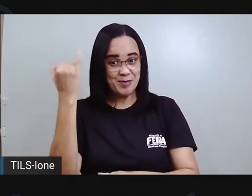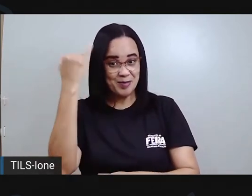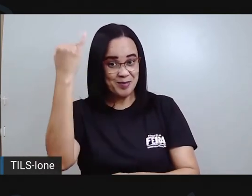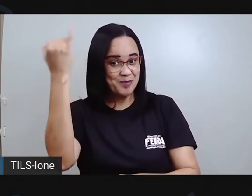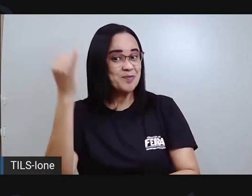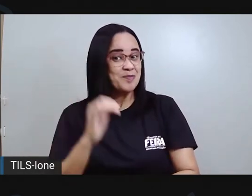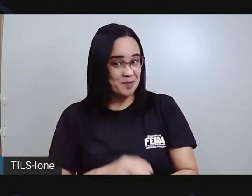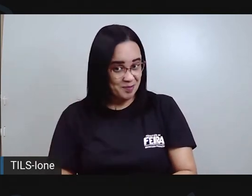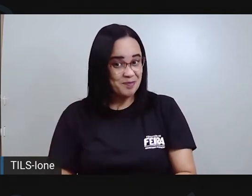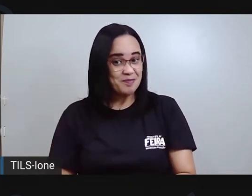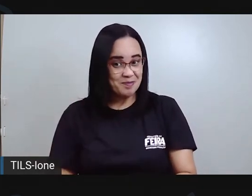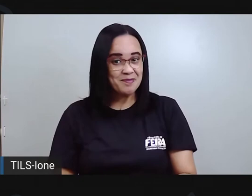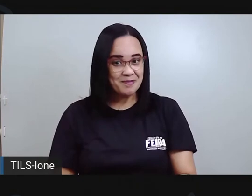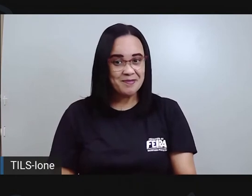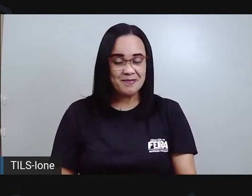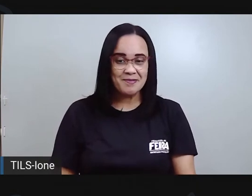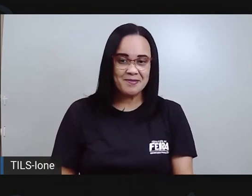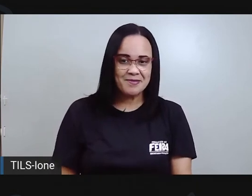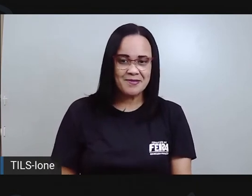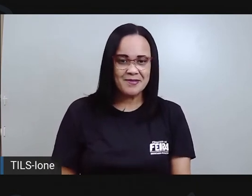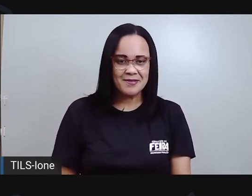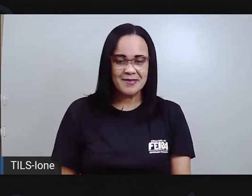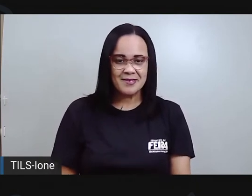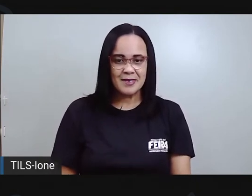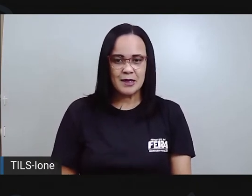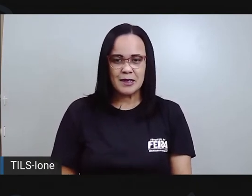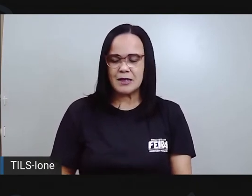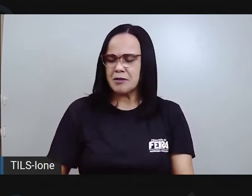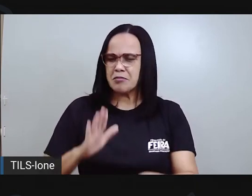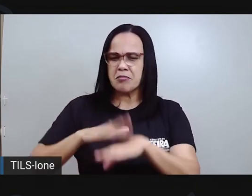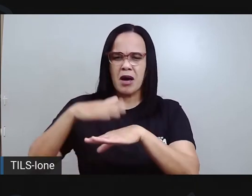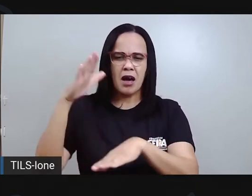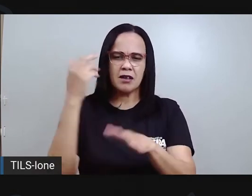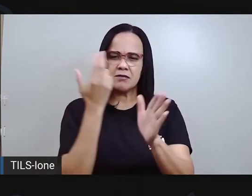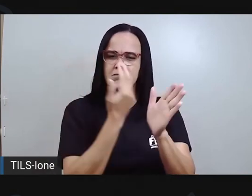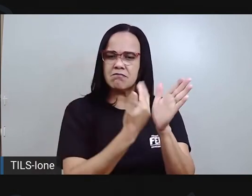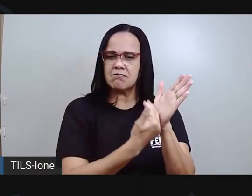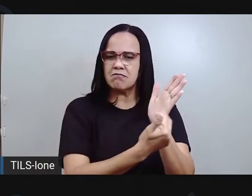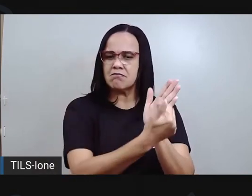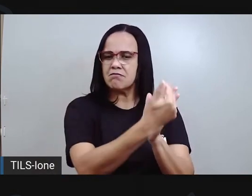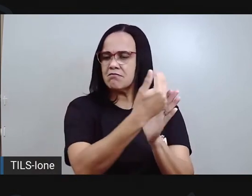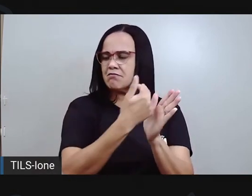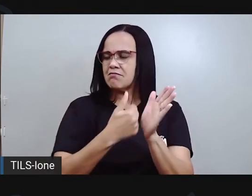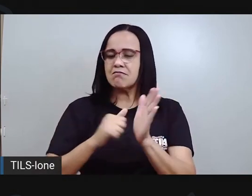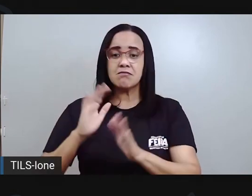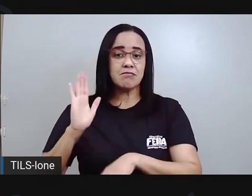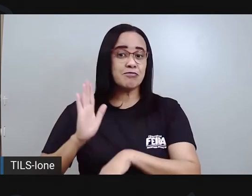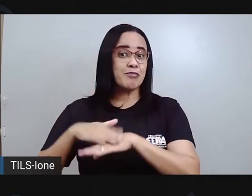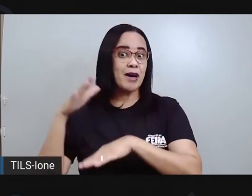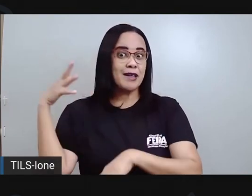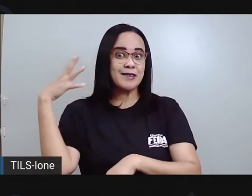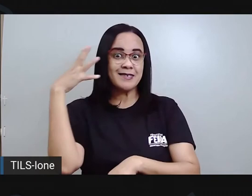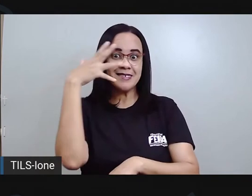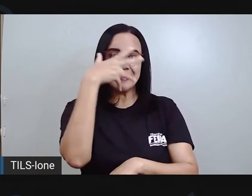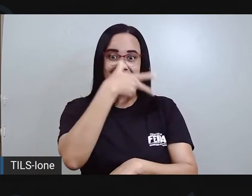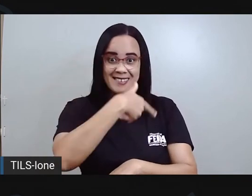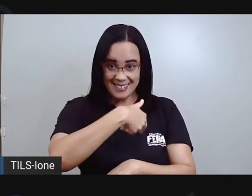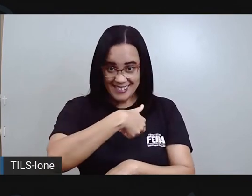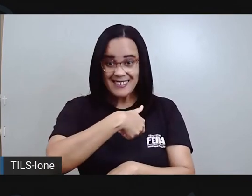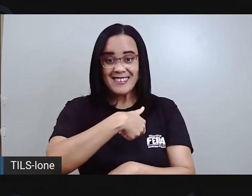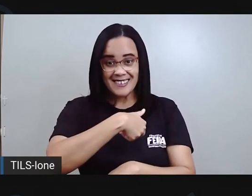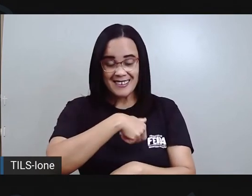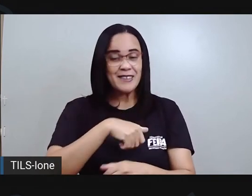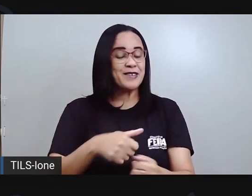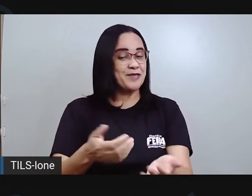nesse desenho. E quanto mais desenhado ficar, mais bonito fica. Então, vamos